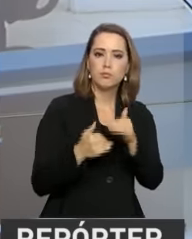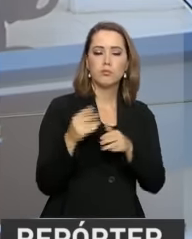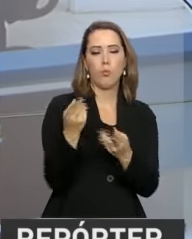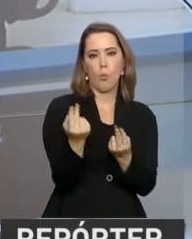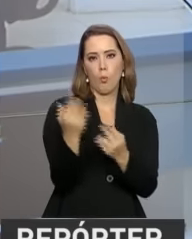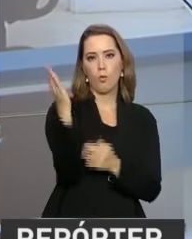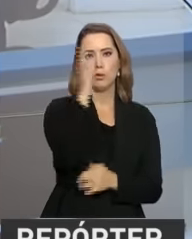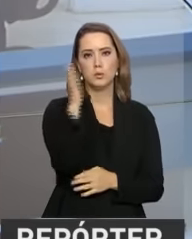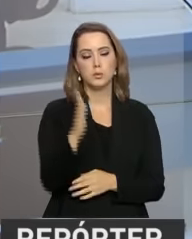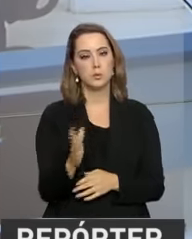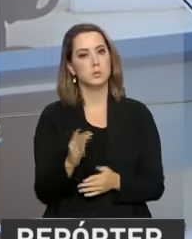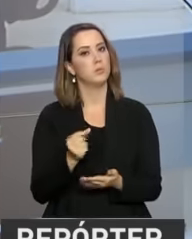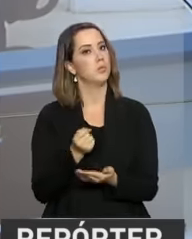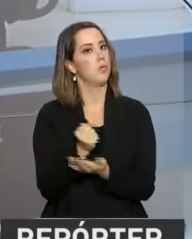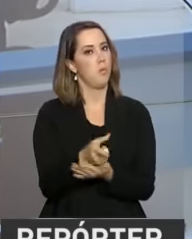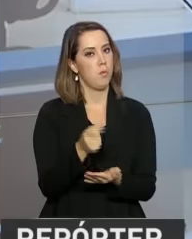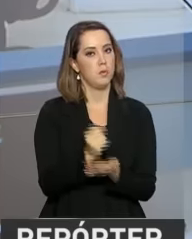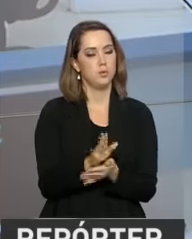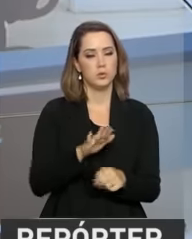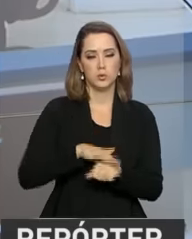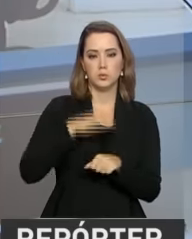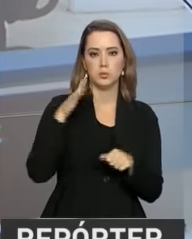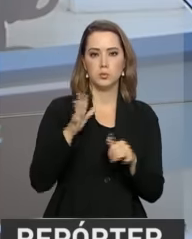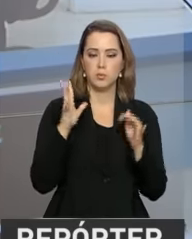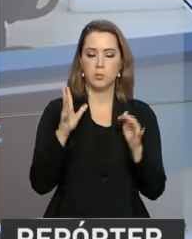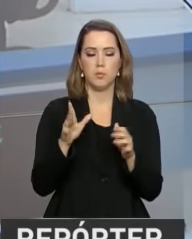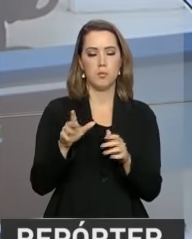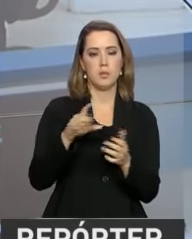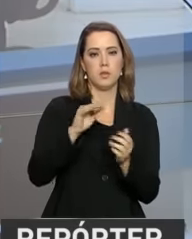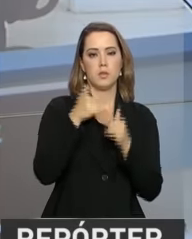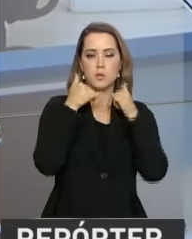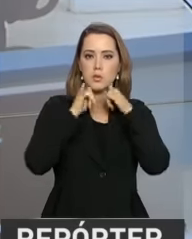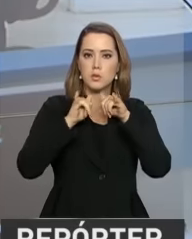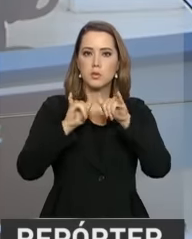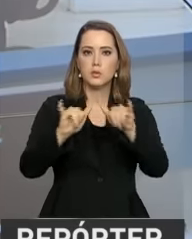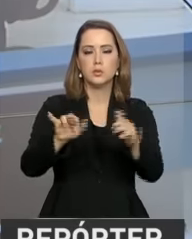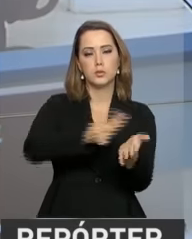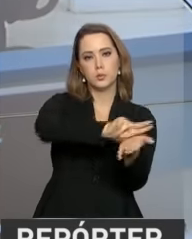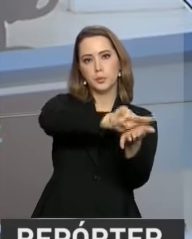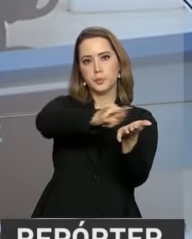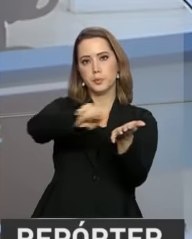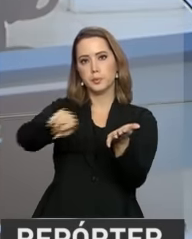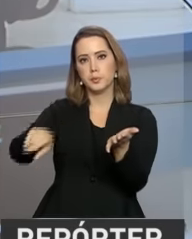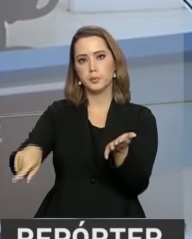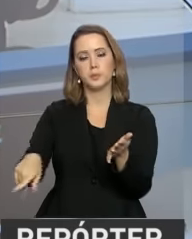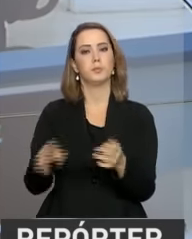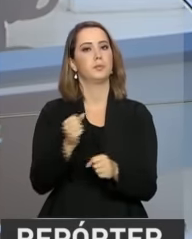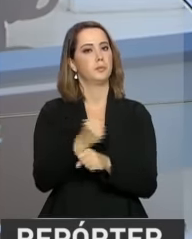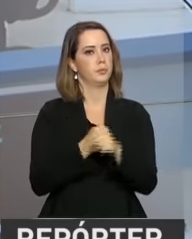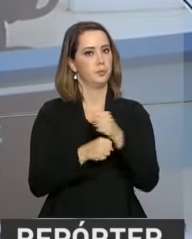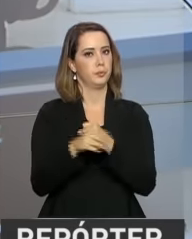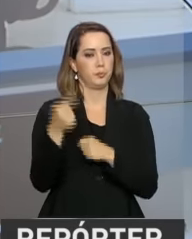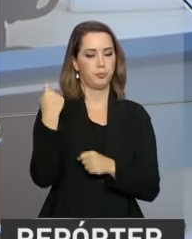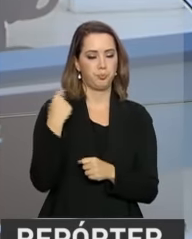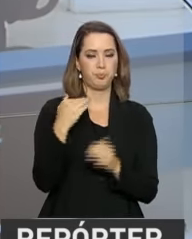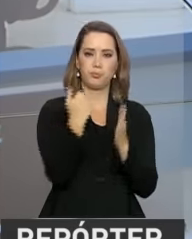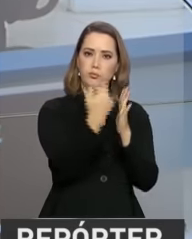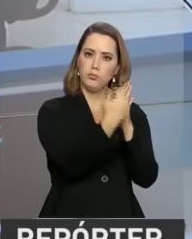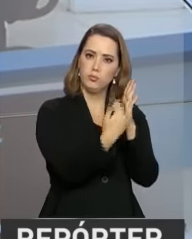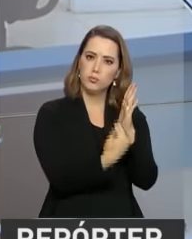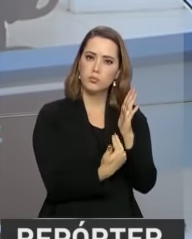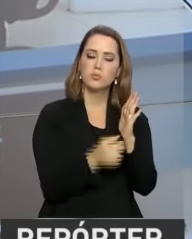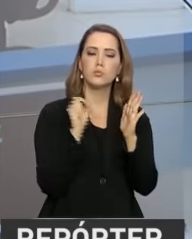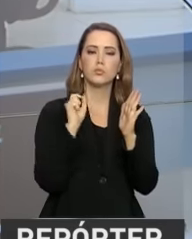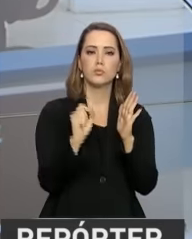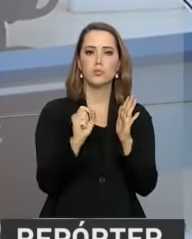energias limpas do que Nações desenvolvidas em 2015 um novo relatório foi elaborado pelo programa das Nações Unidas para o meio